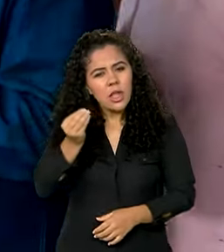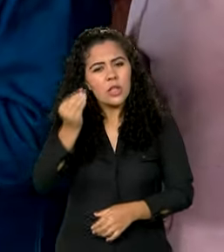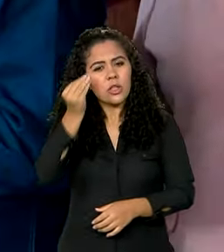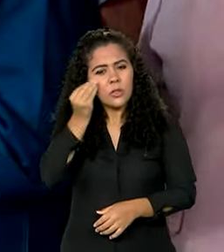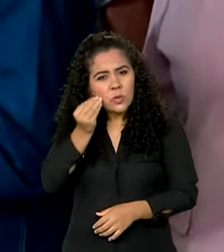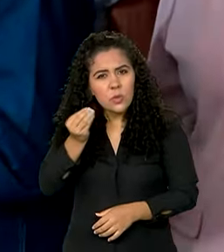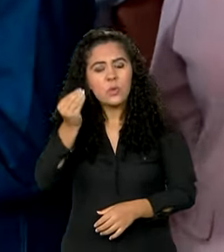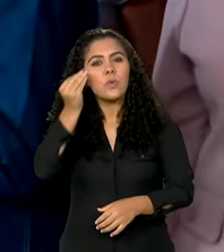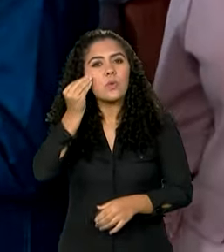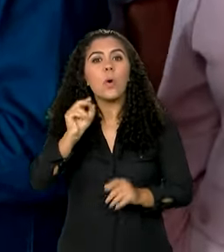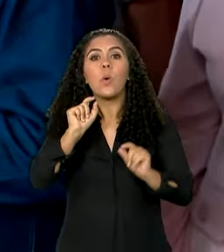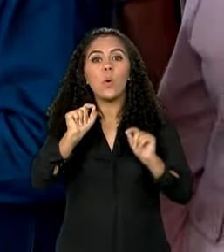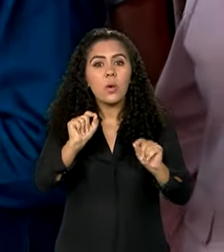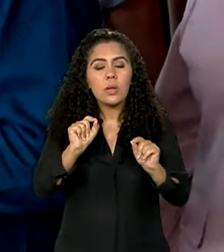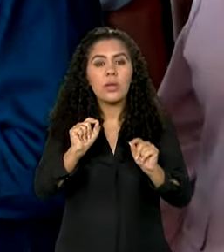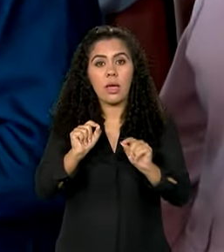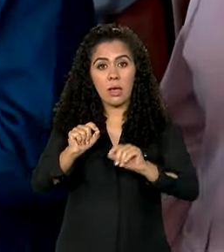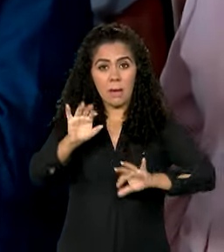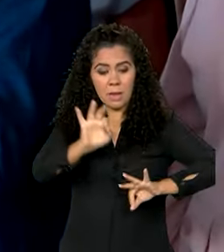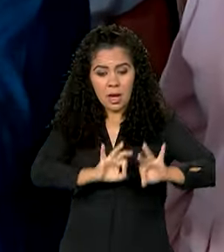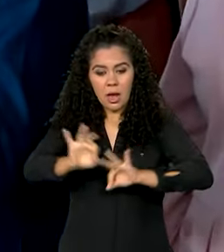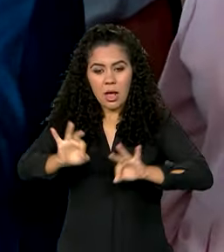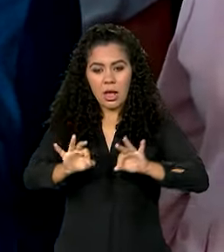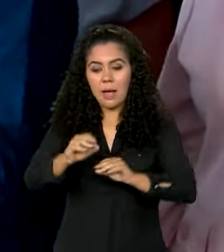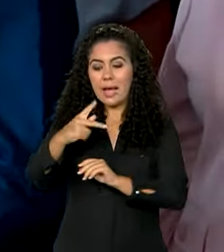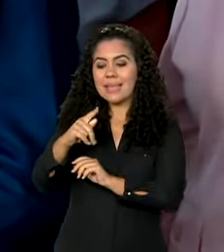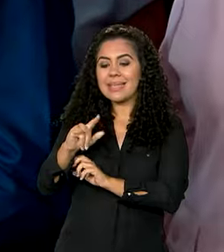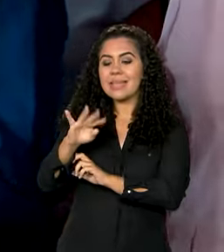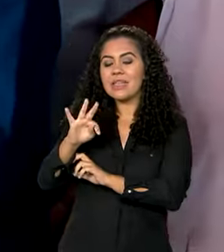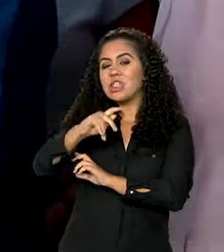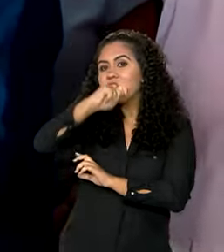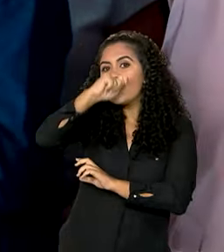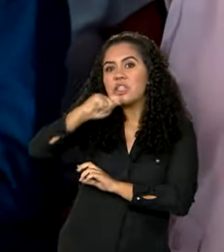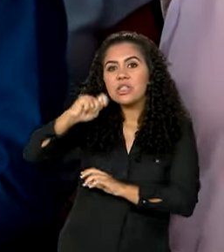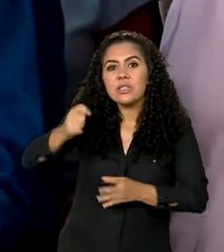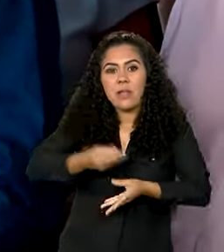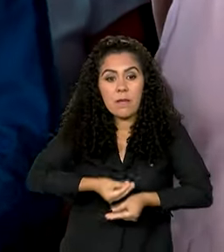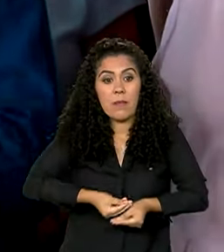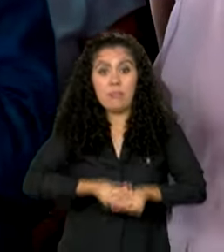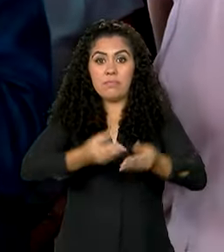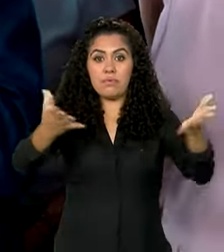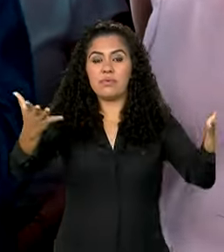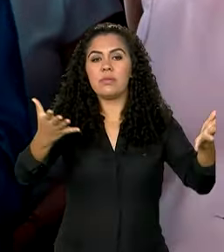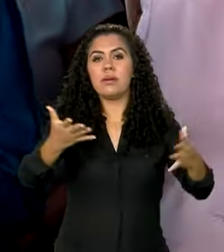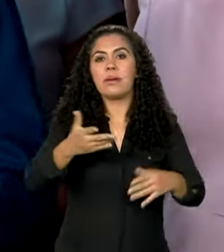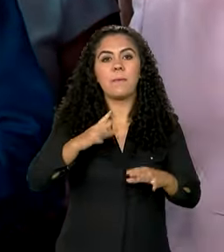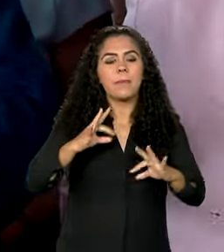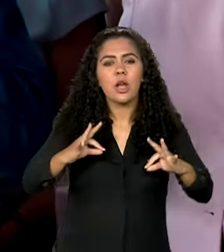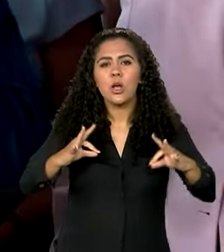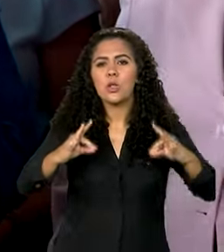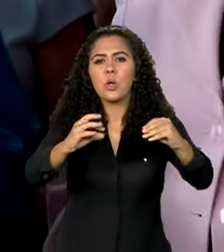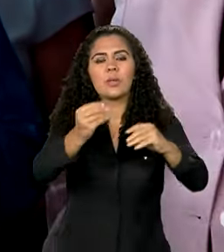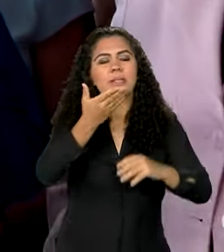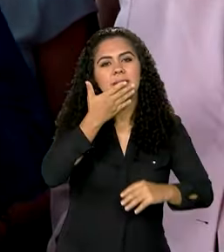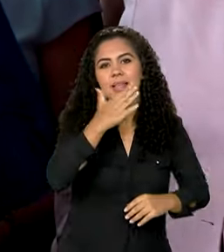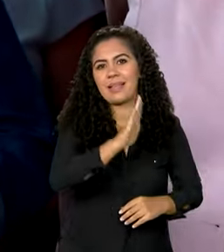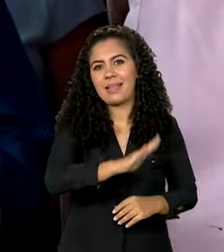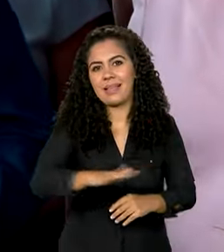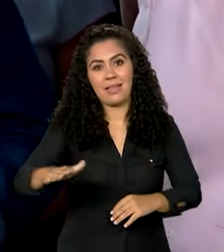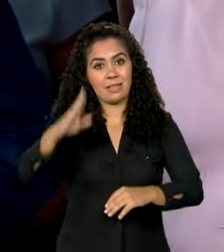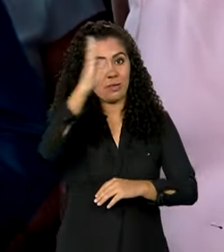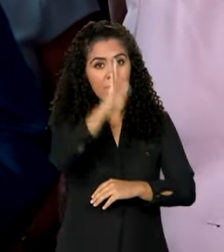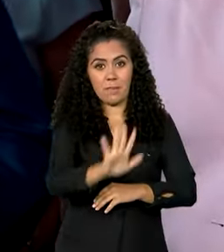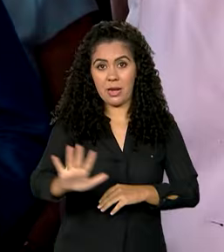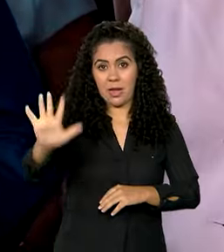pregões eletrônicos para comprar kit dentário que era para distribuir para todas as crianças brasileiras